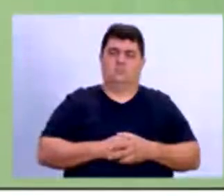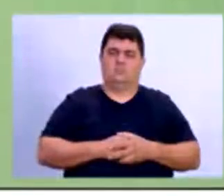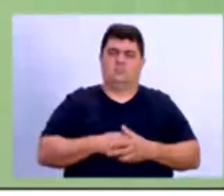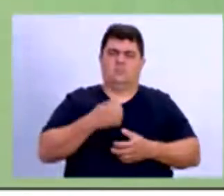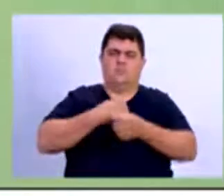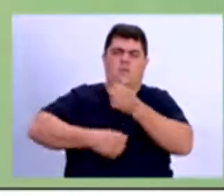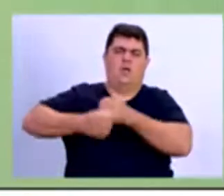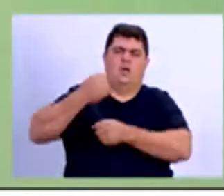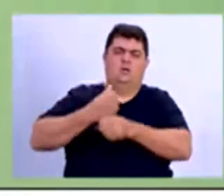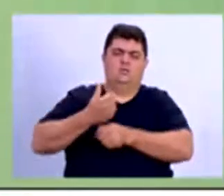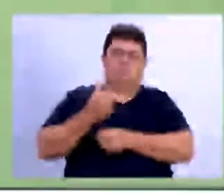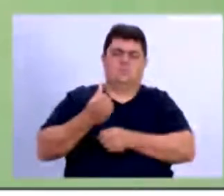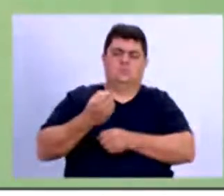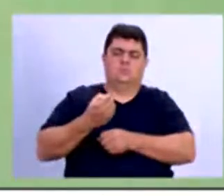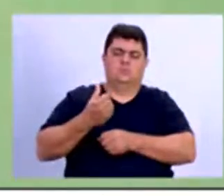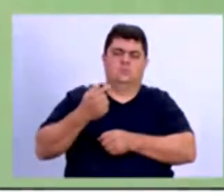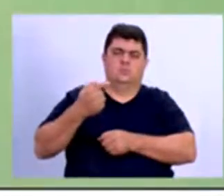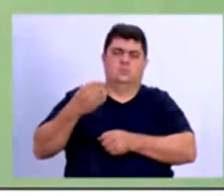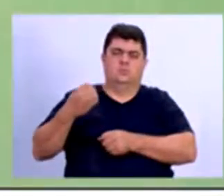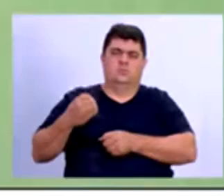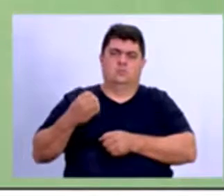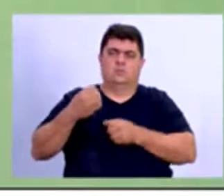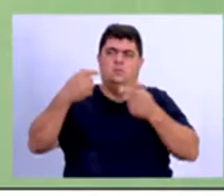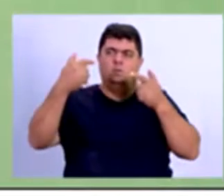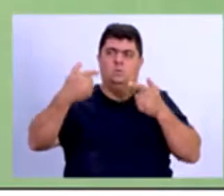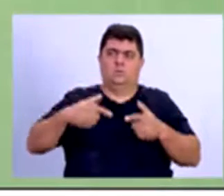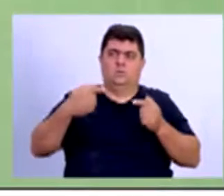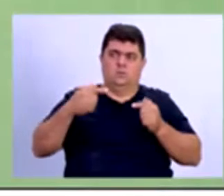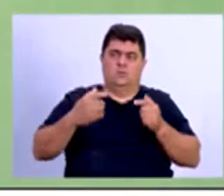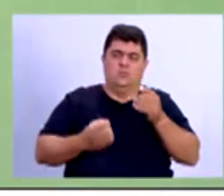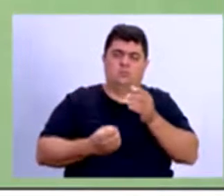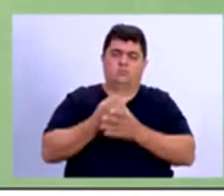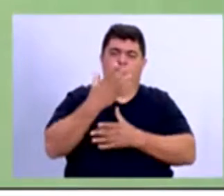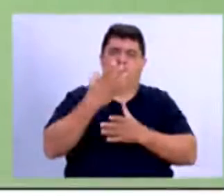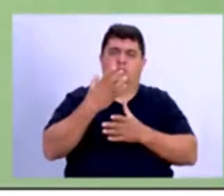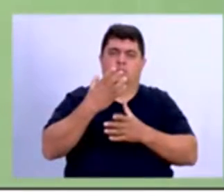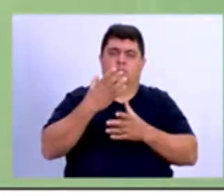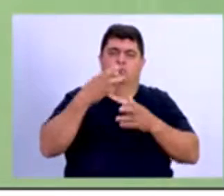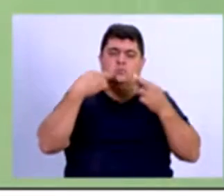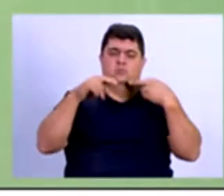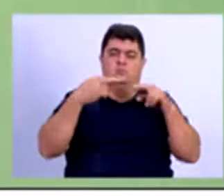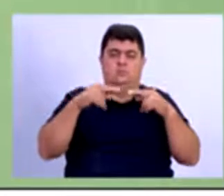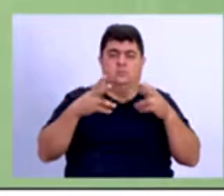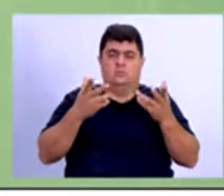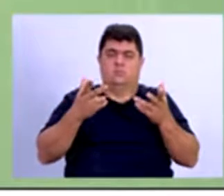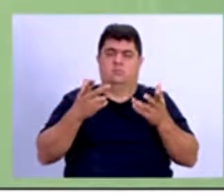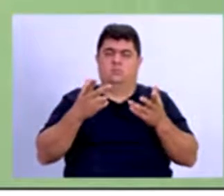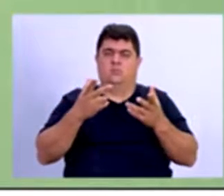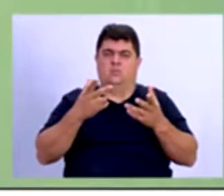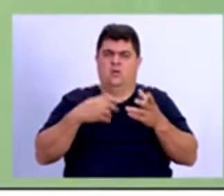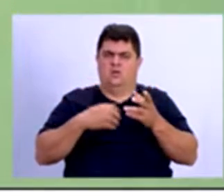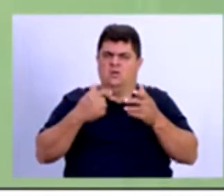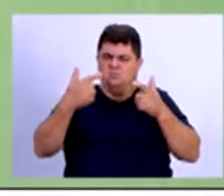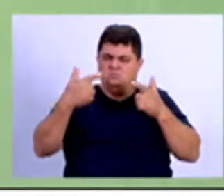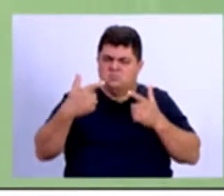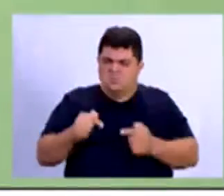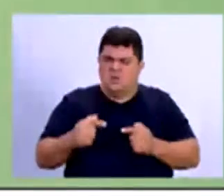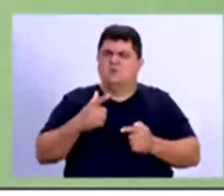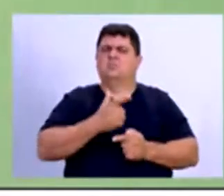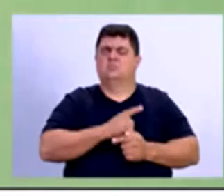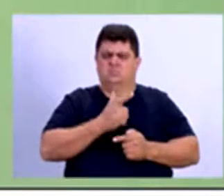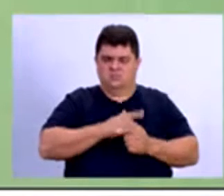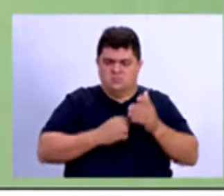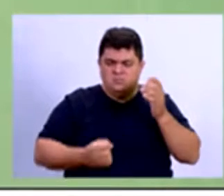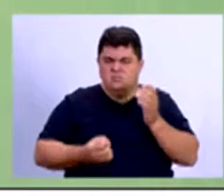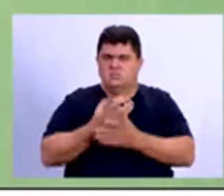60 e 70 guerra fria dá origem às redes nossa professora mas a guerra fria tem a ver com o surgimento a ida